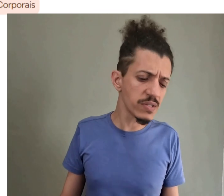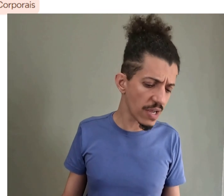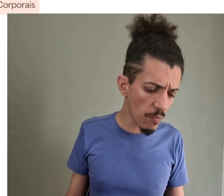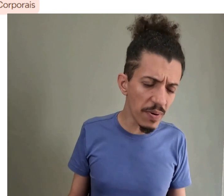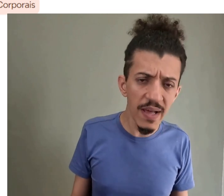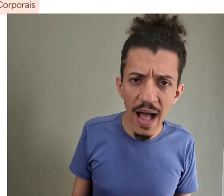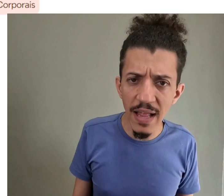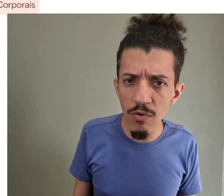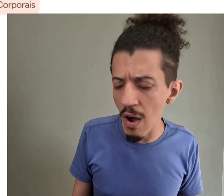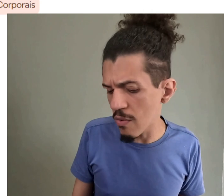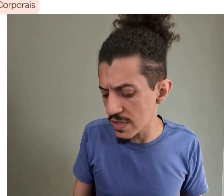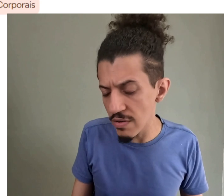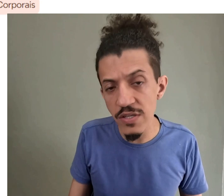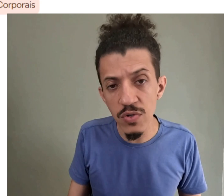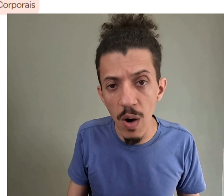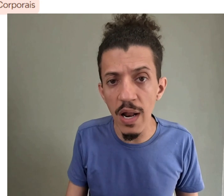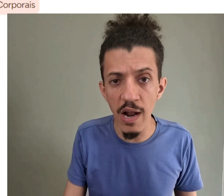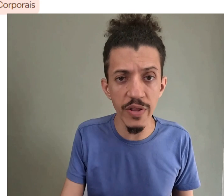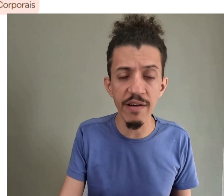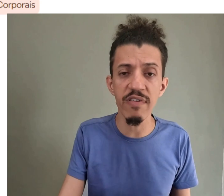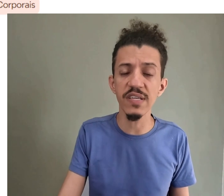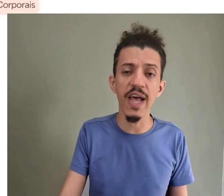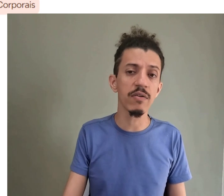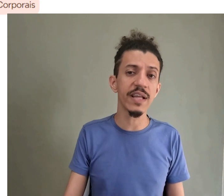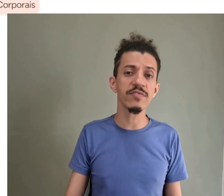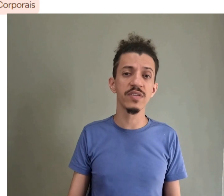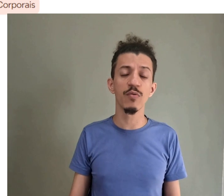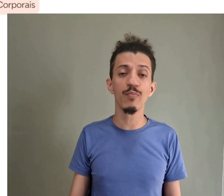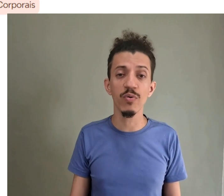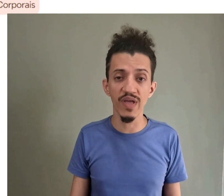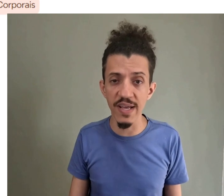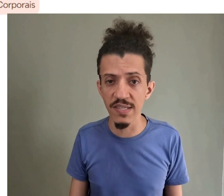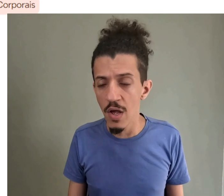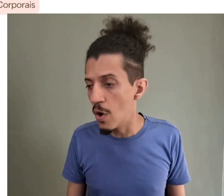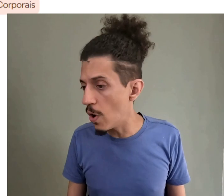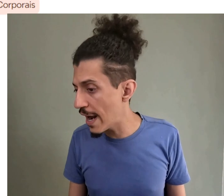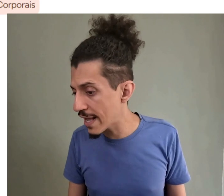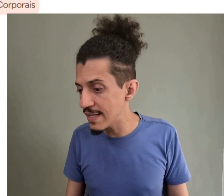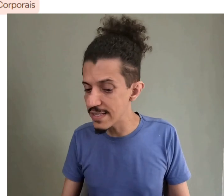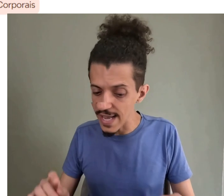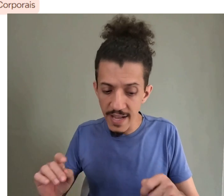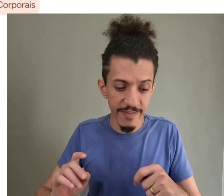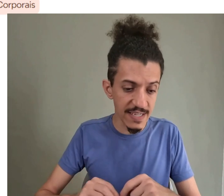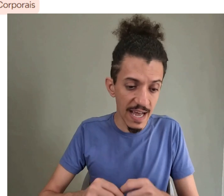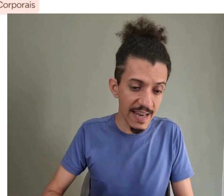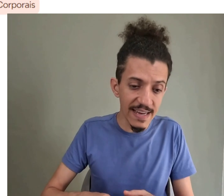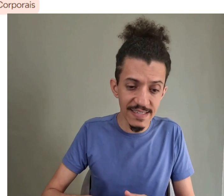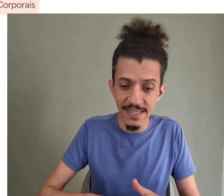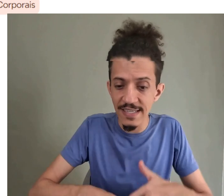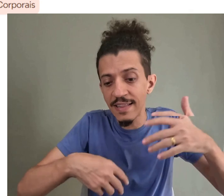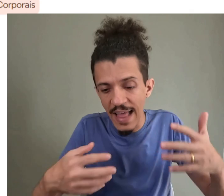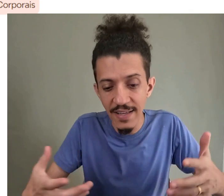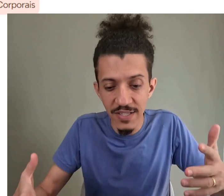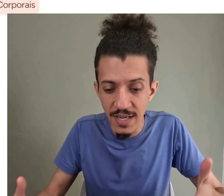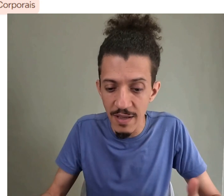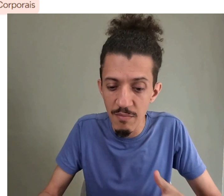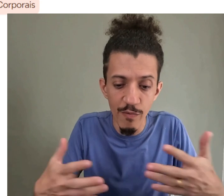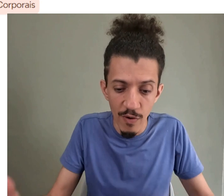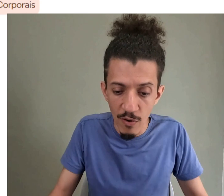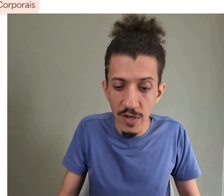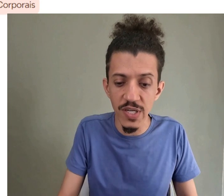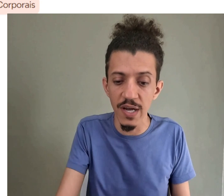Mas isso é complicado, igual aconteceu na escola, lá na oitava série, que eu estava estudando português, ou lá na quinta série, que fazia análise sintática